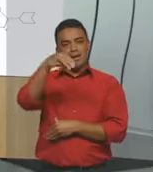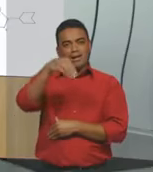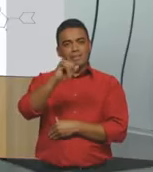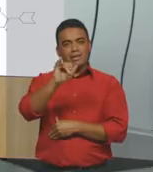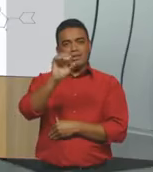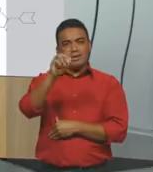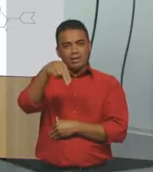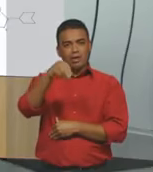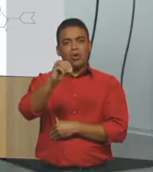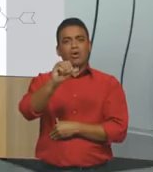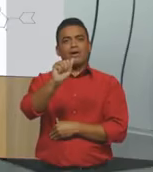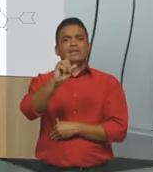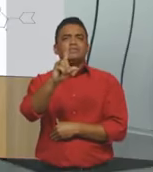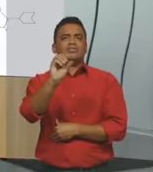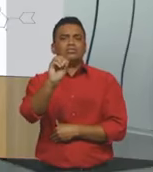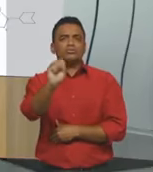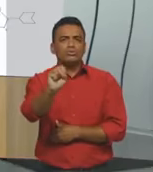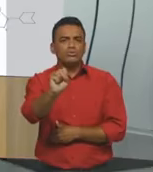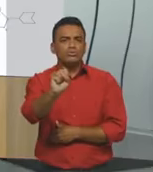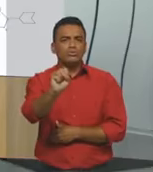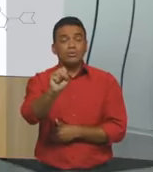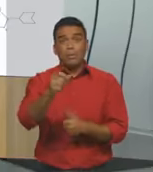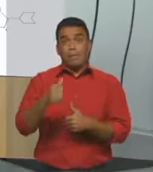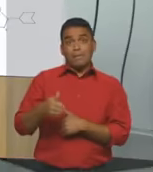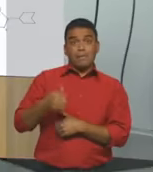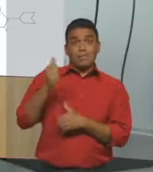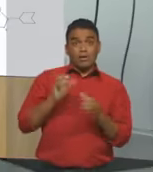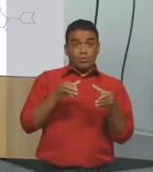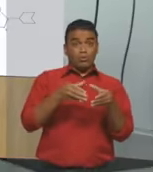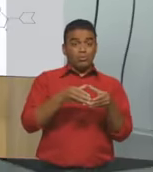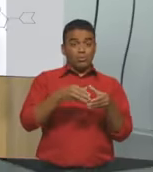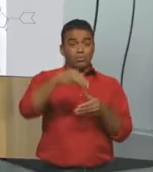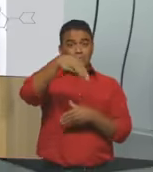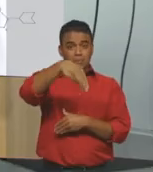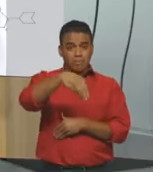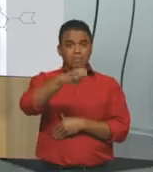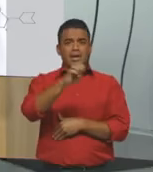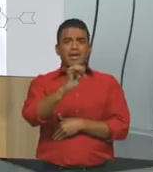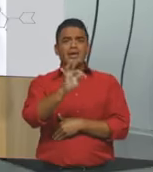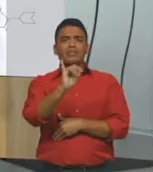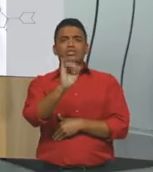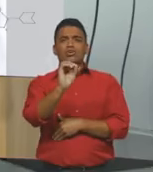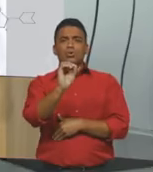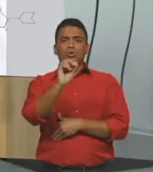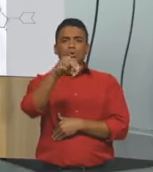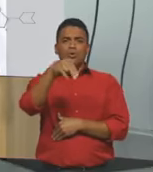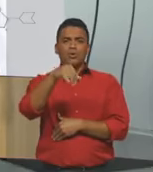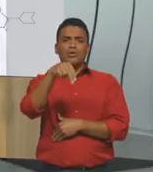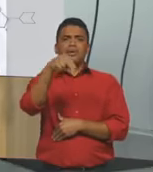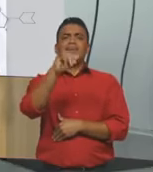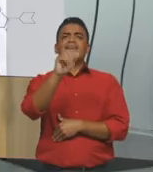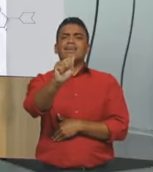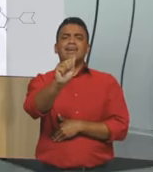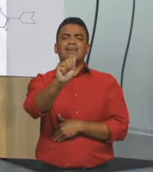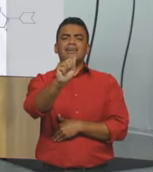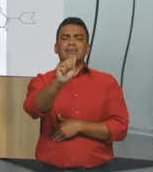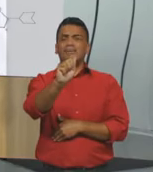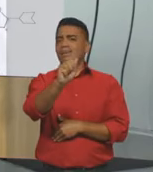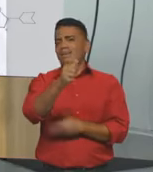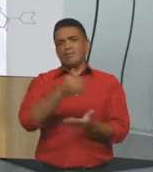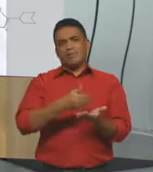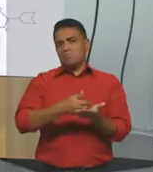sempre o primeiro aminoácido vai ter que ser a metionina, que vai ser um aminoácido de